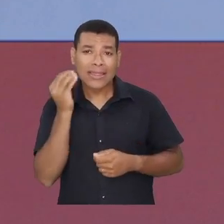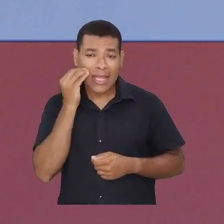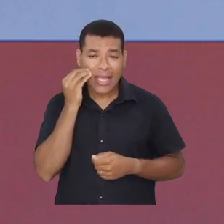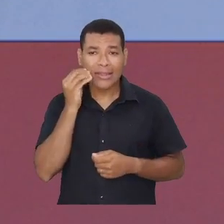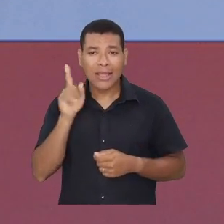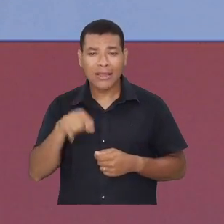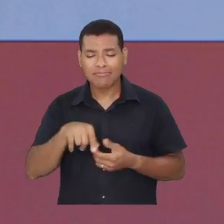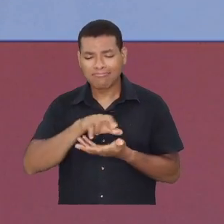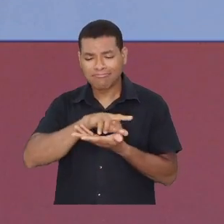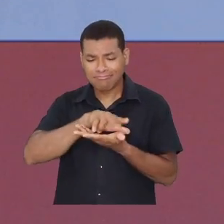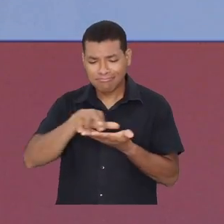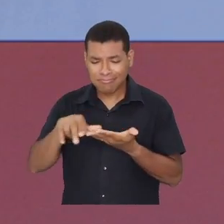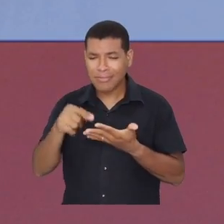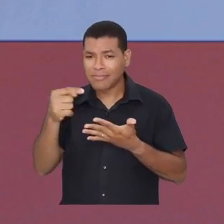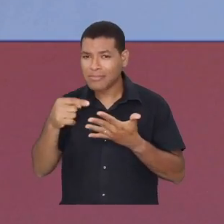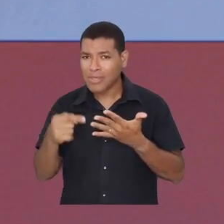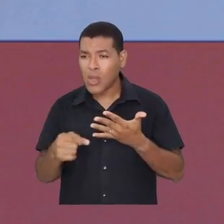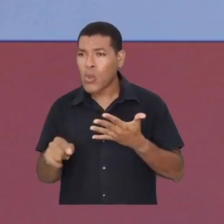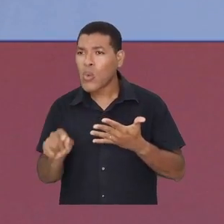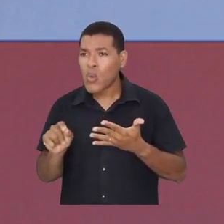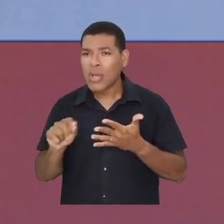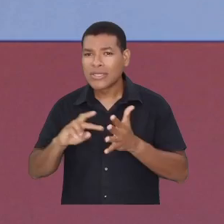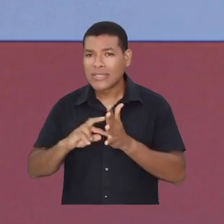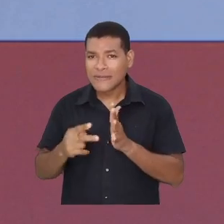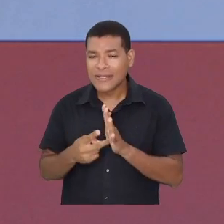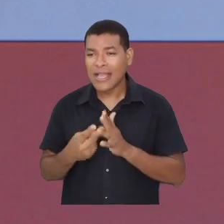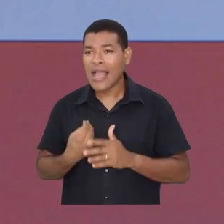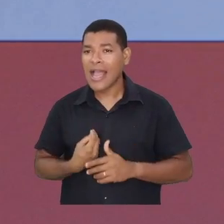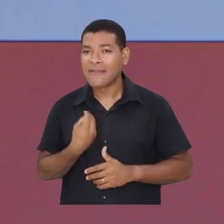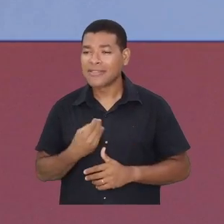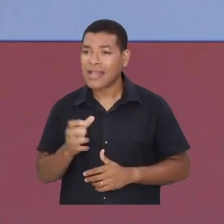esses atributos, traduzir o que é... A